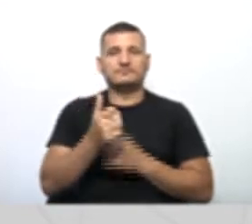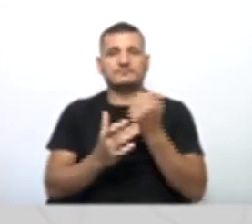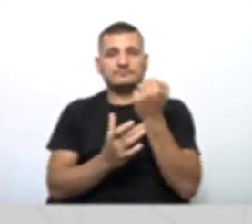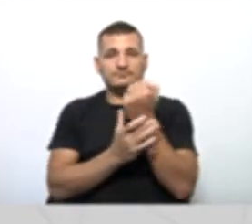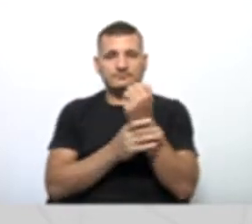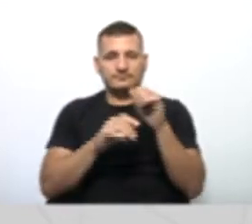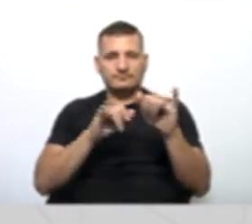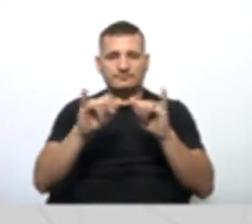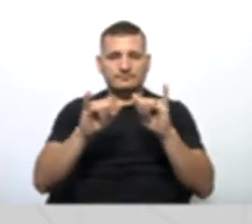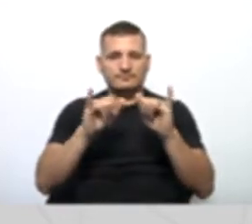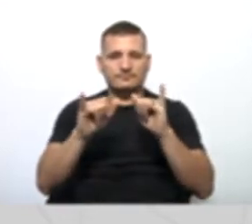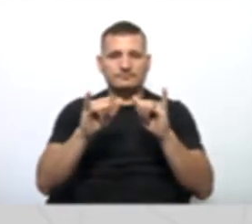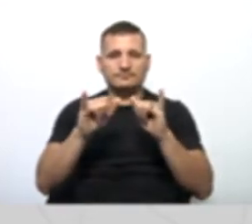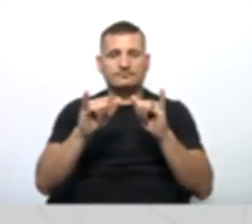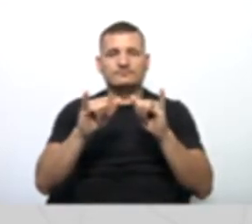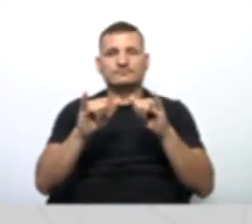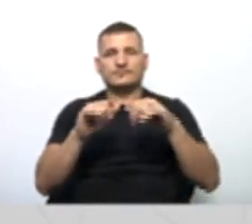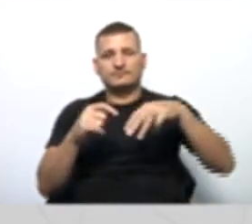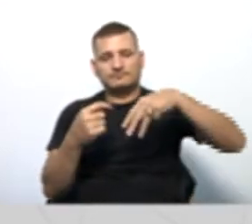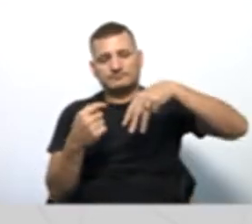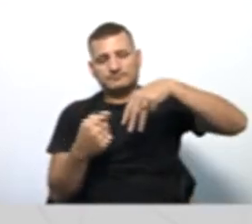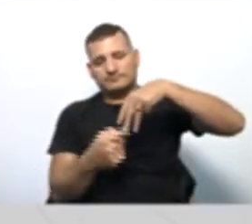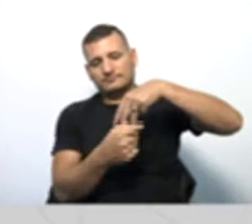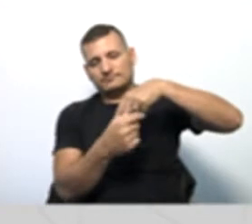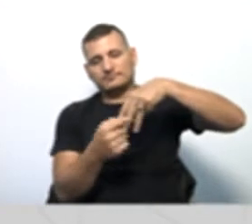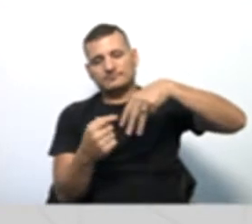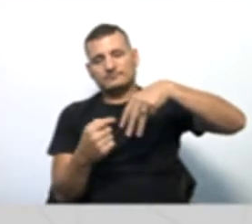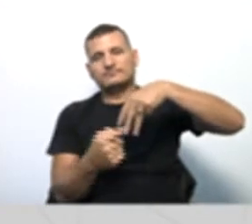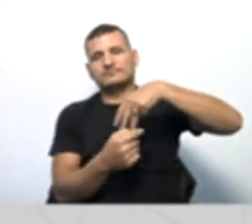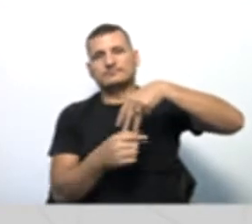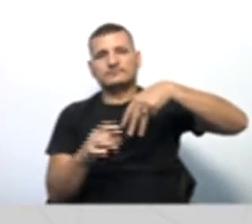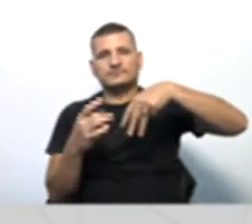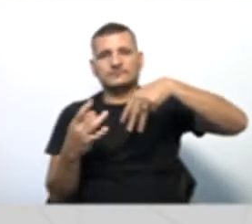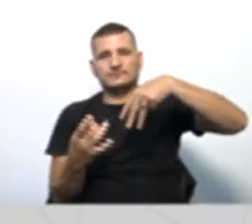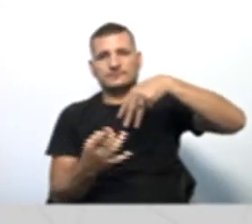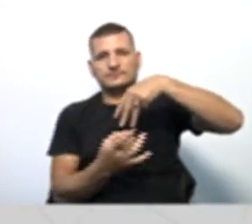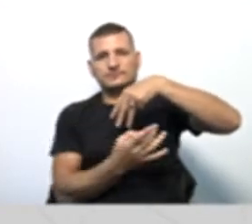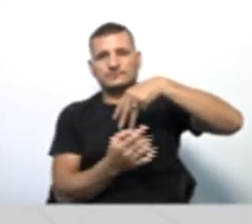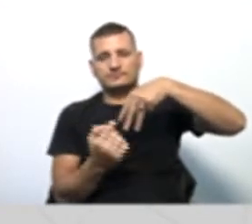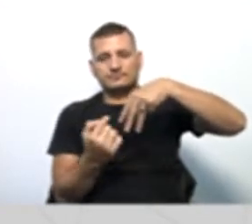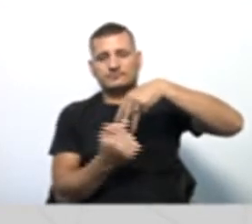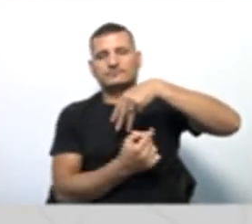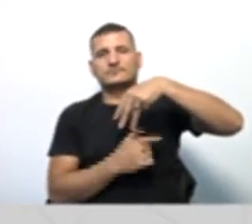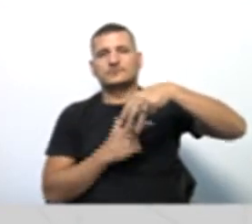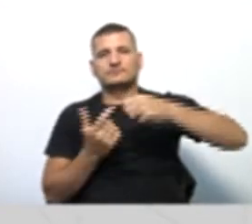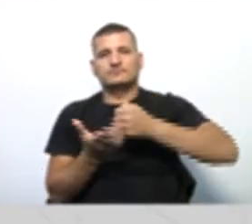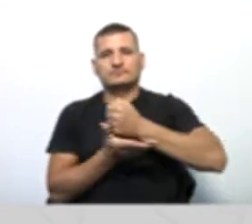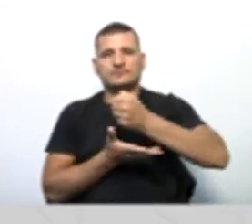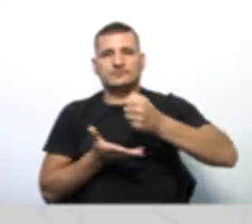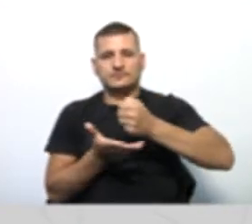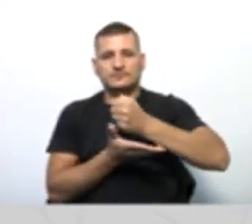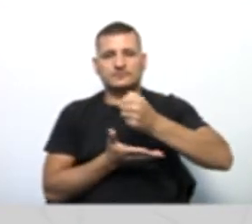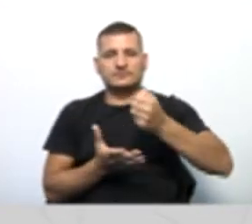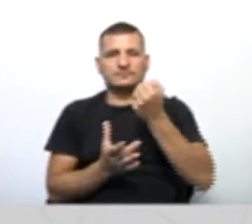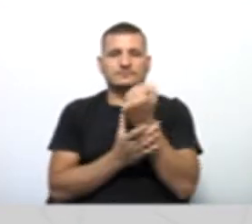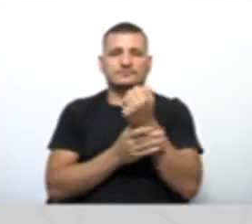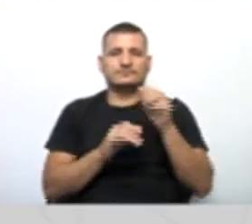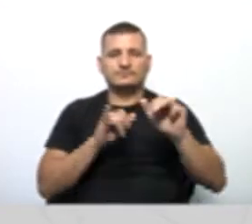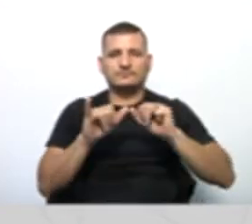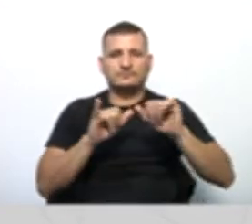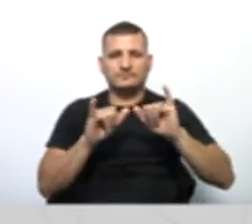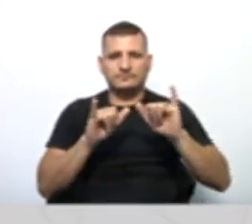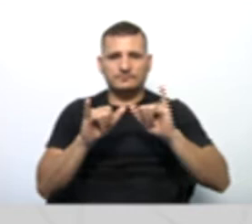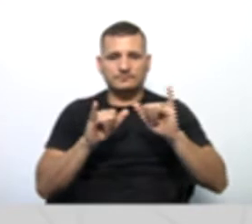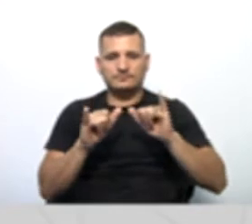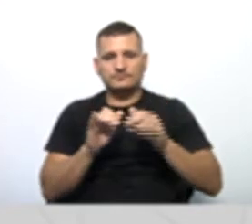informação e cada perninha temos um dos princípios da segurança da informação. Cada um